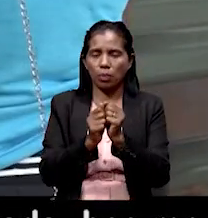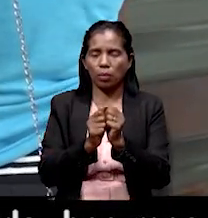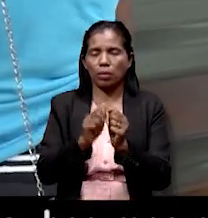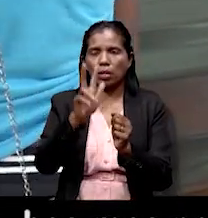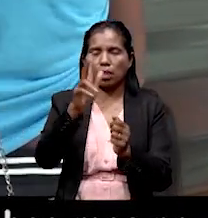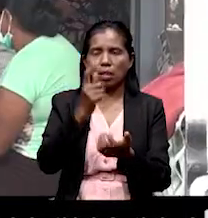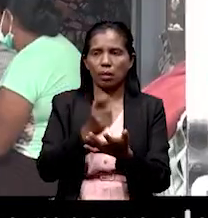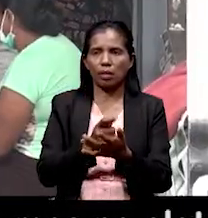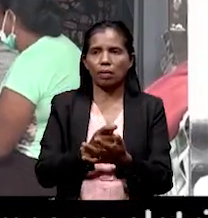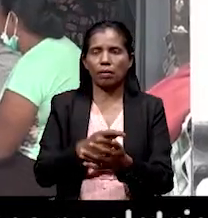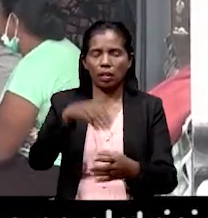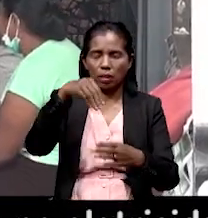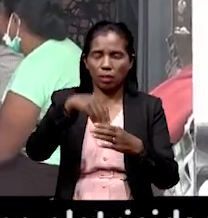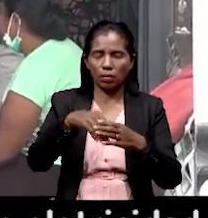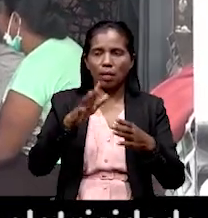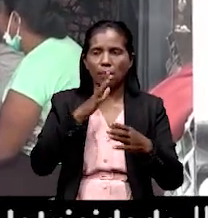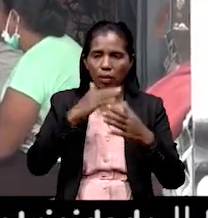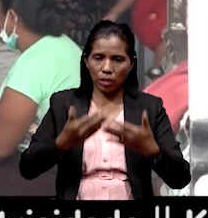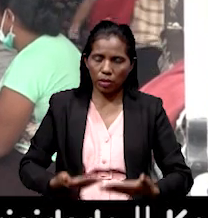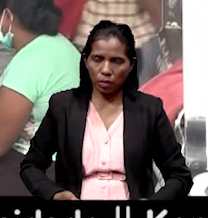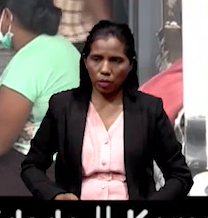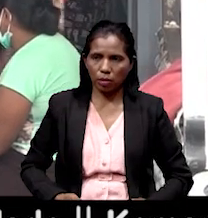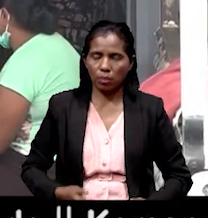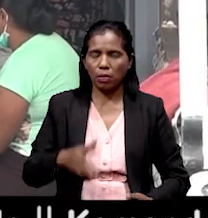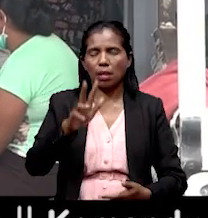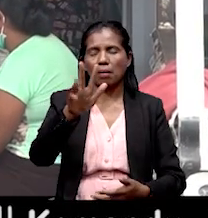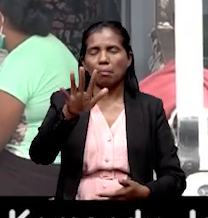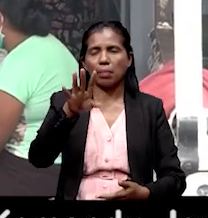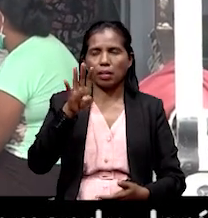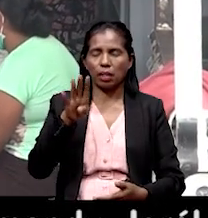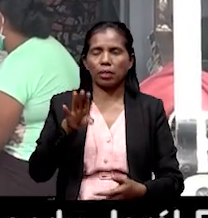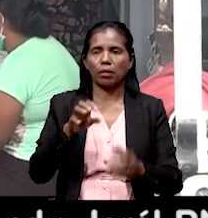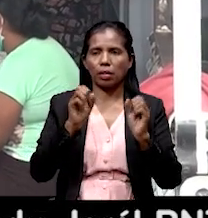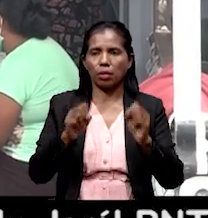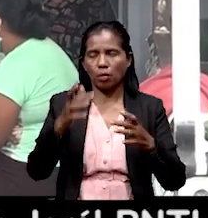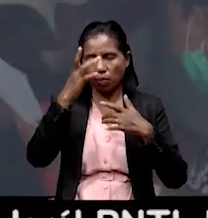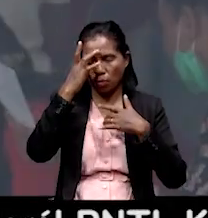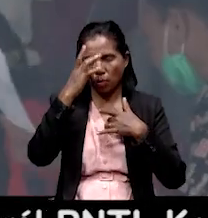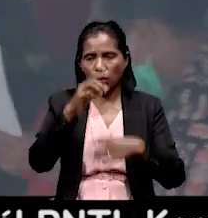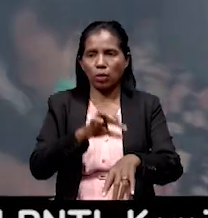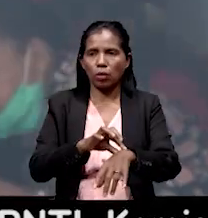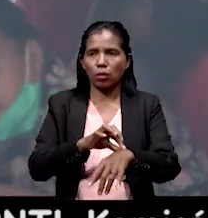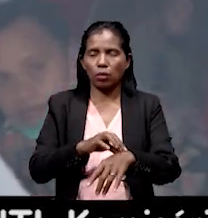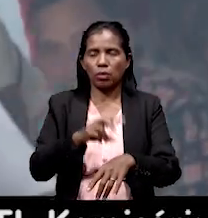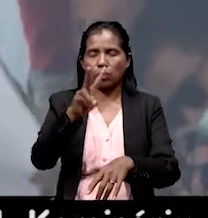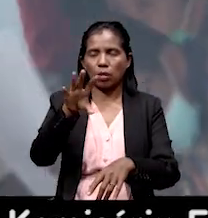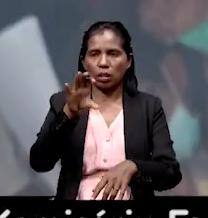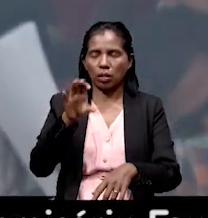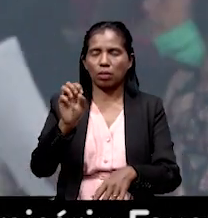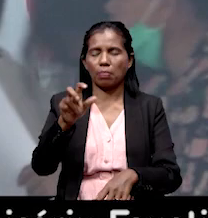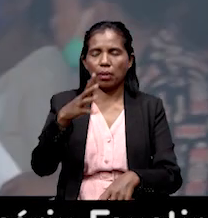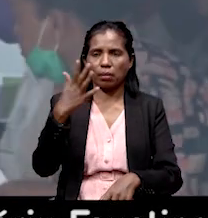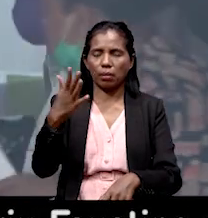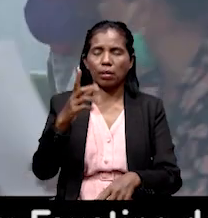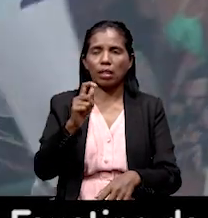incluimos inang isin rua atus hat sanulu resing walu makalau la tratamento no moras kulit atus rua sanulu resing hat no